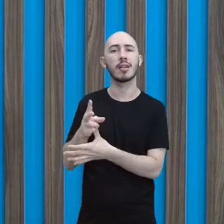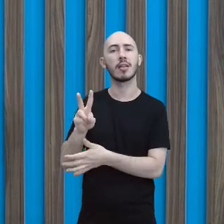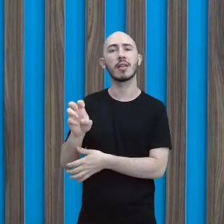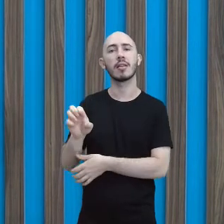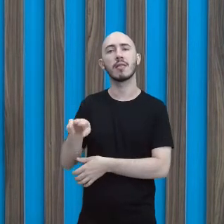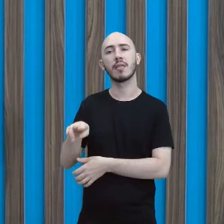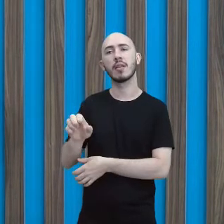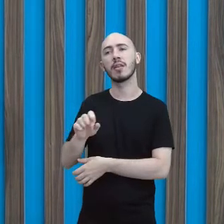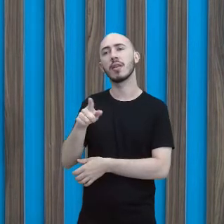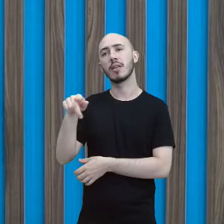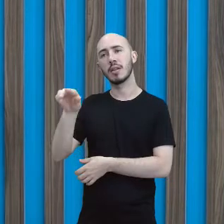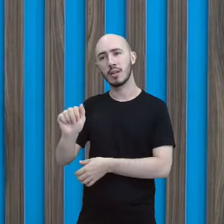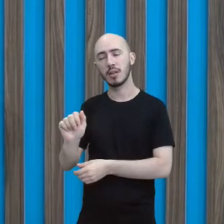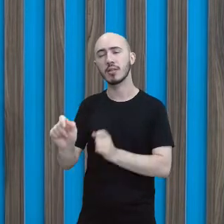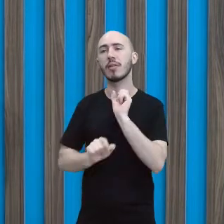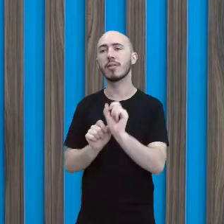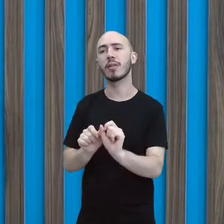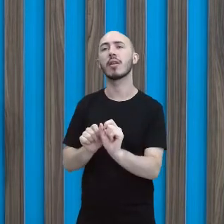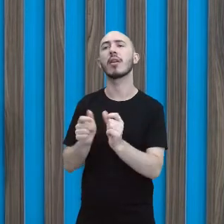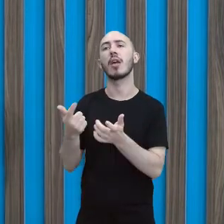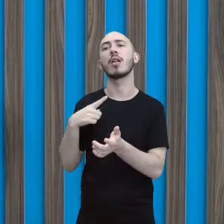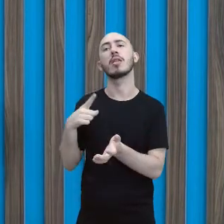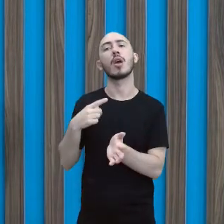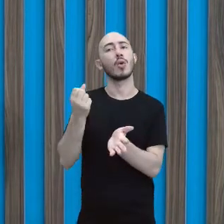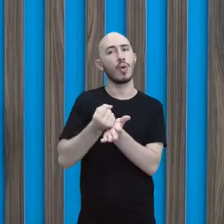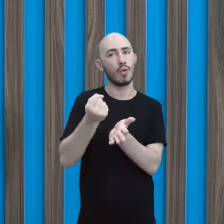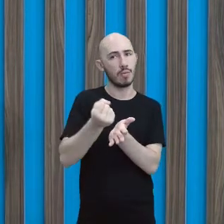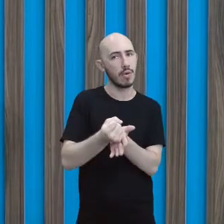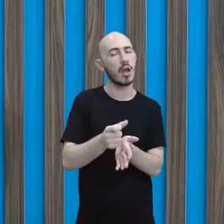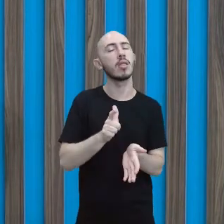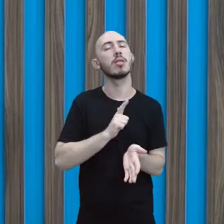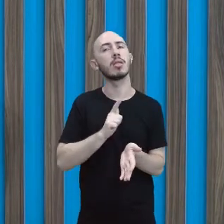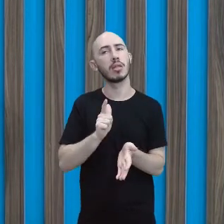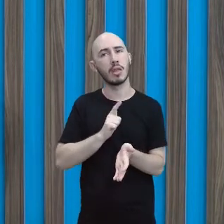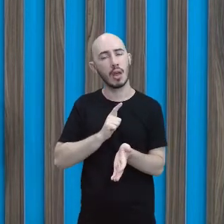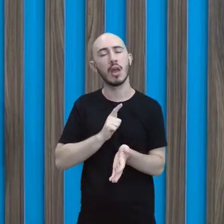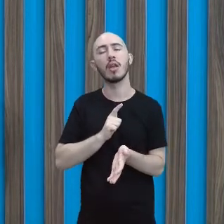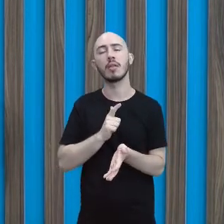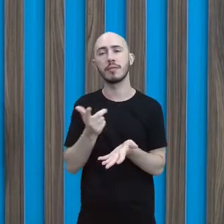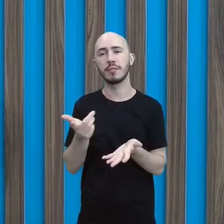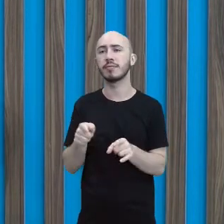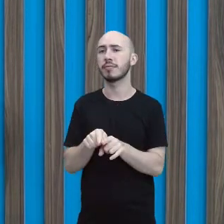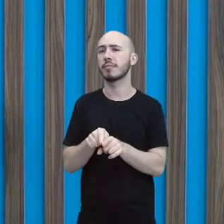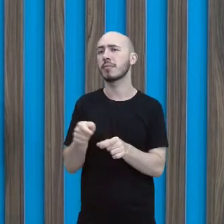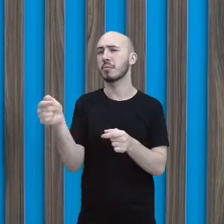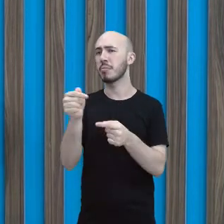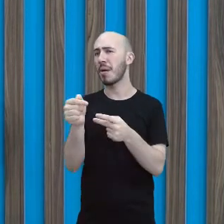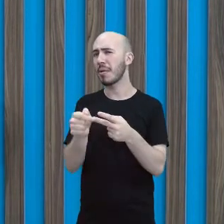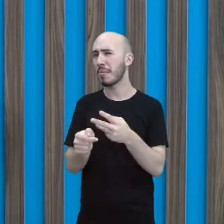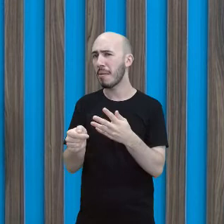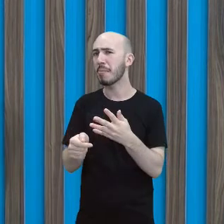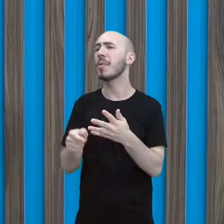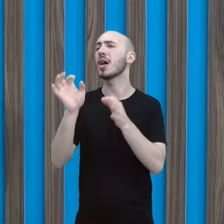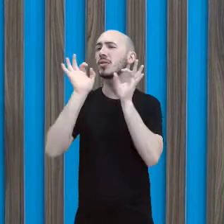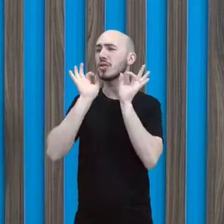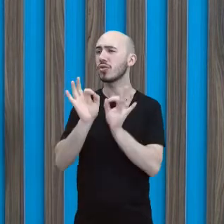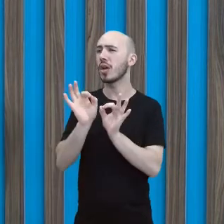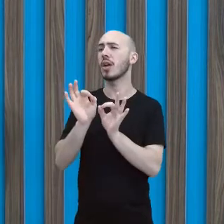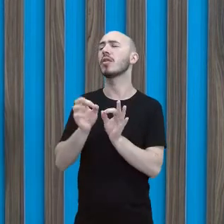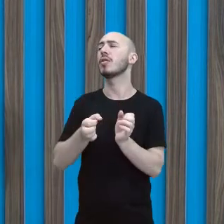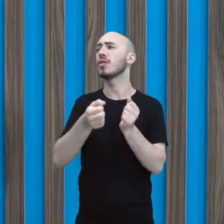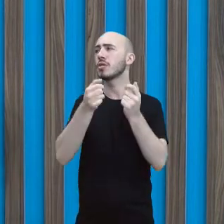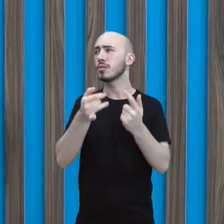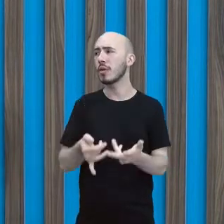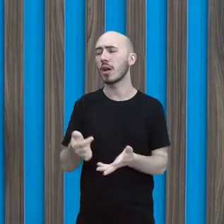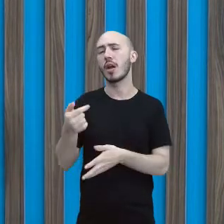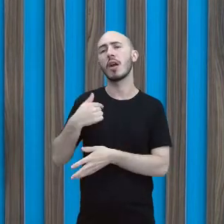estar formalizado com meu passaporte lá, ó, carimbado, e tem toda aquela questão, né, professor, de explicar, né? O que